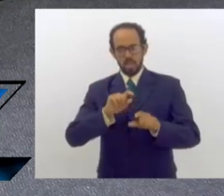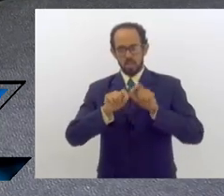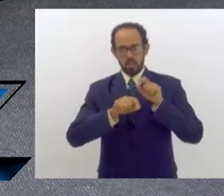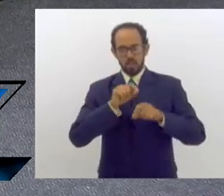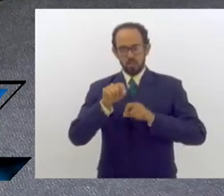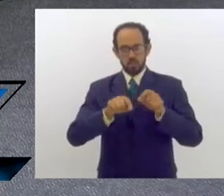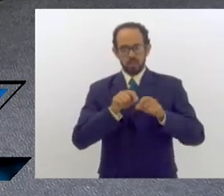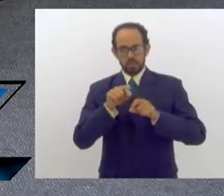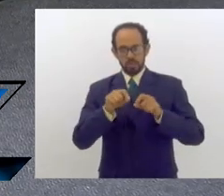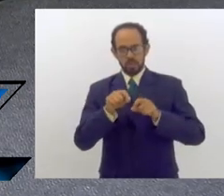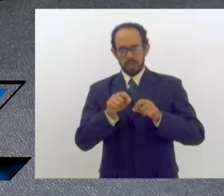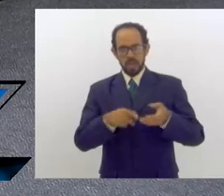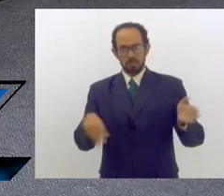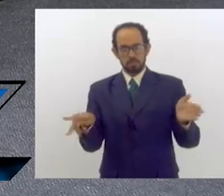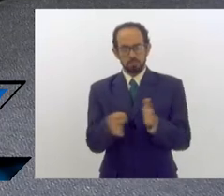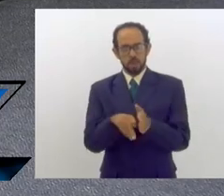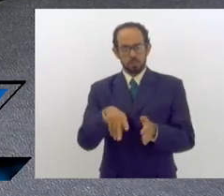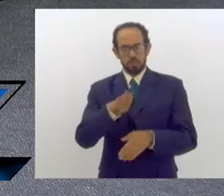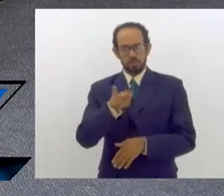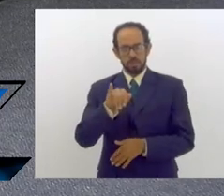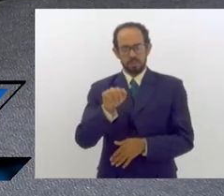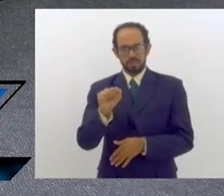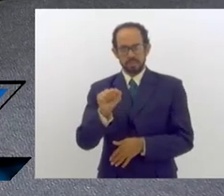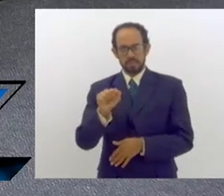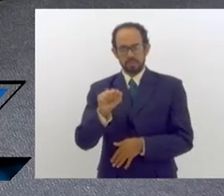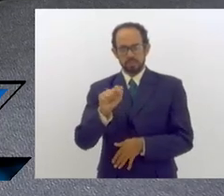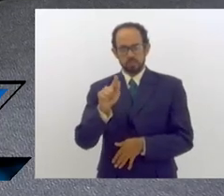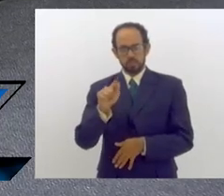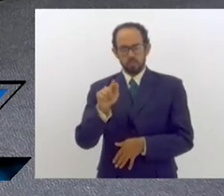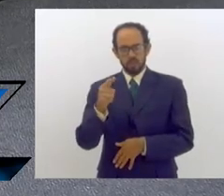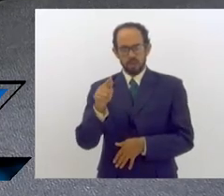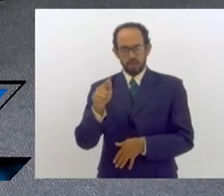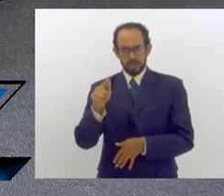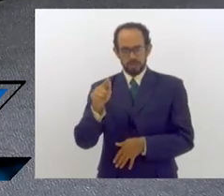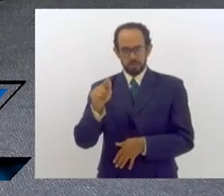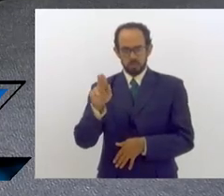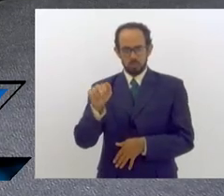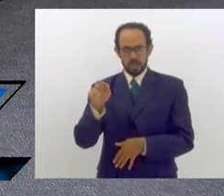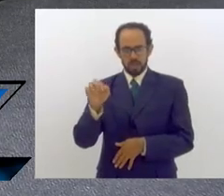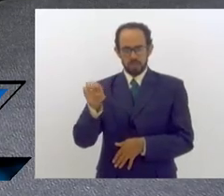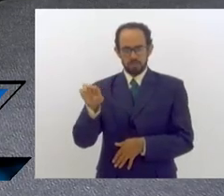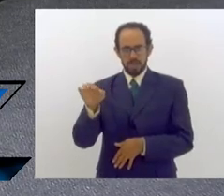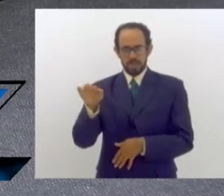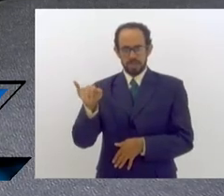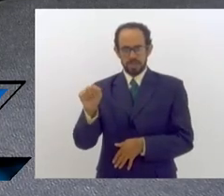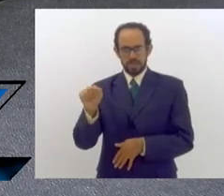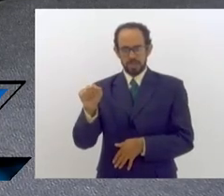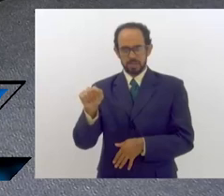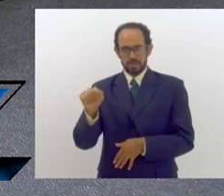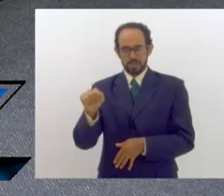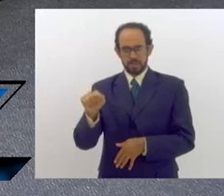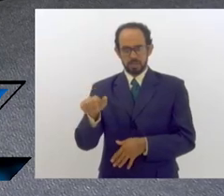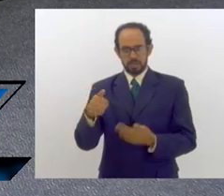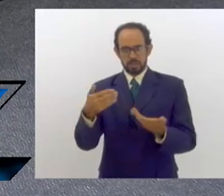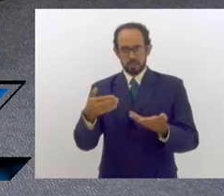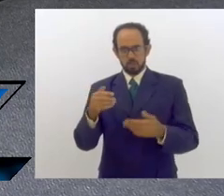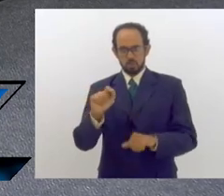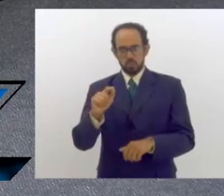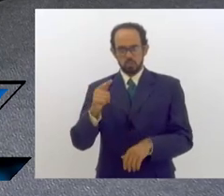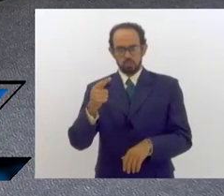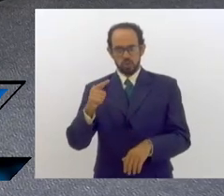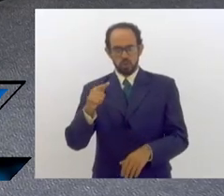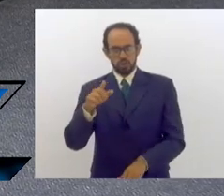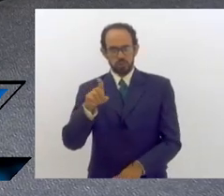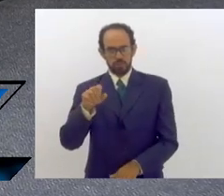capital é uma é a própria Baía de Guanabara nesse sentido o geógrafo David